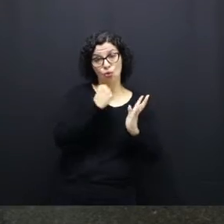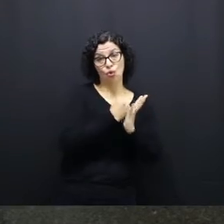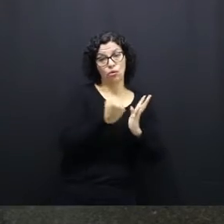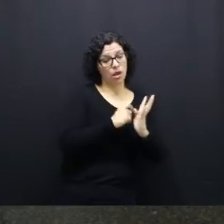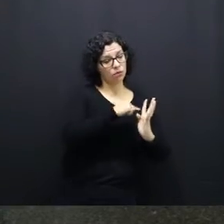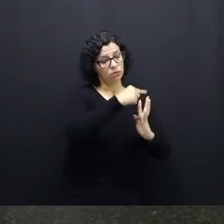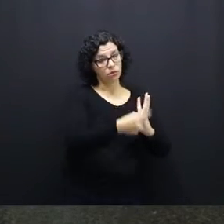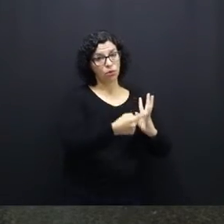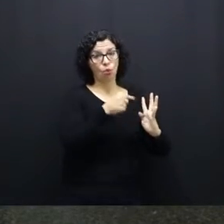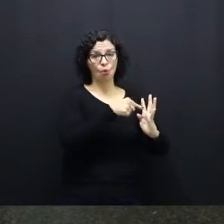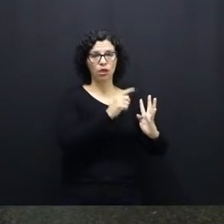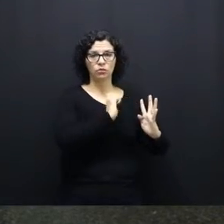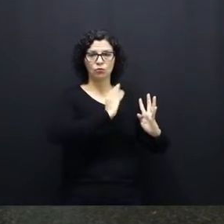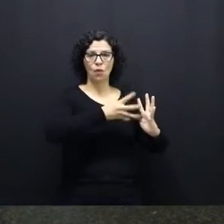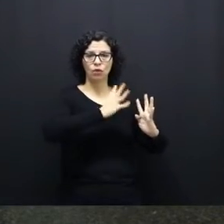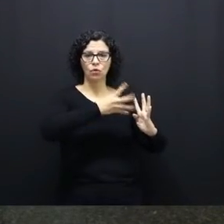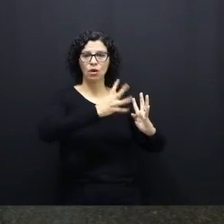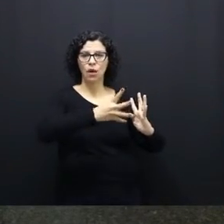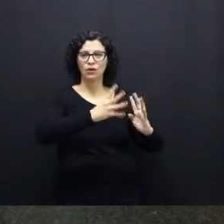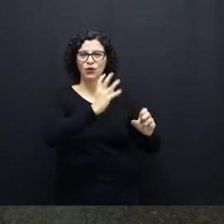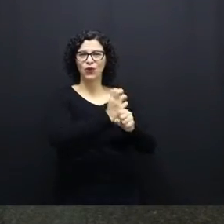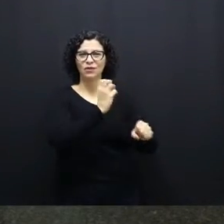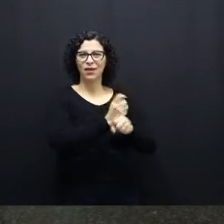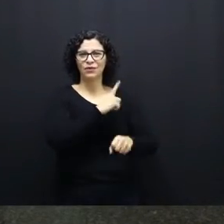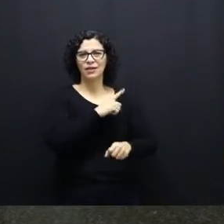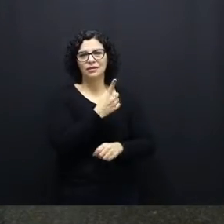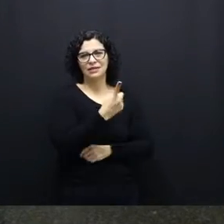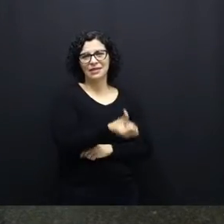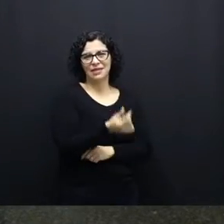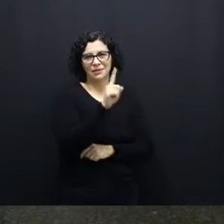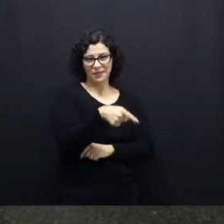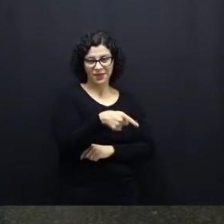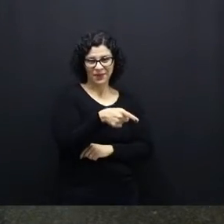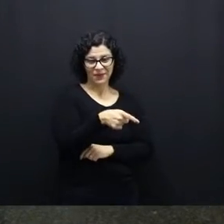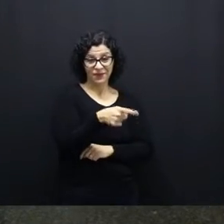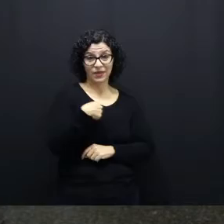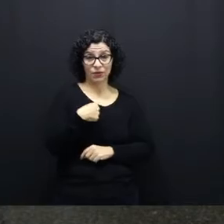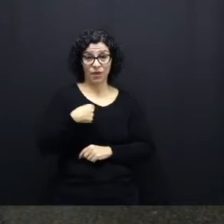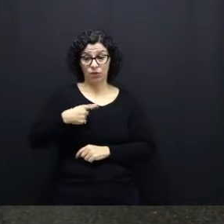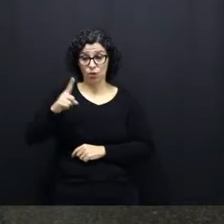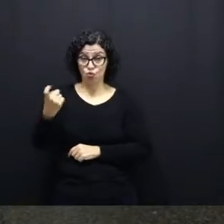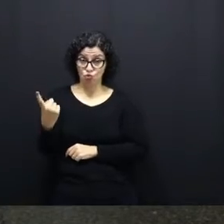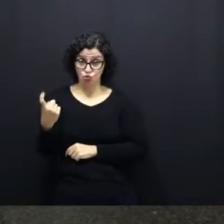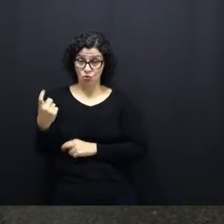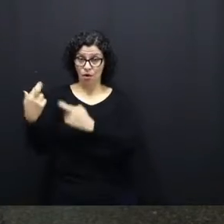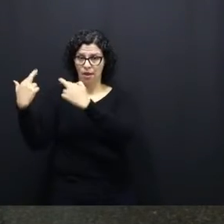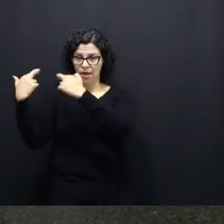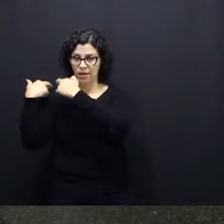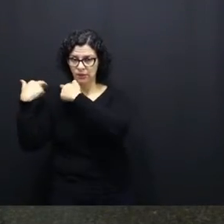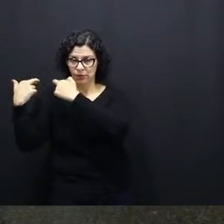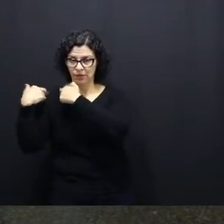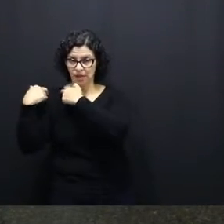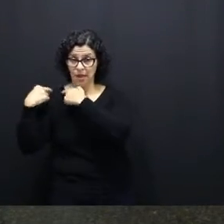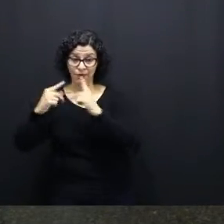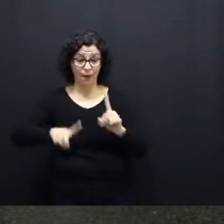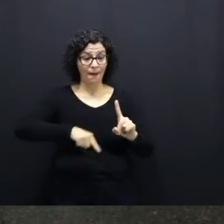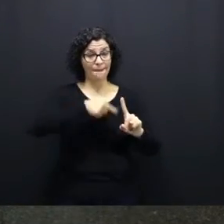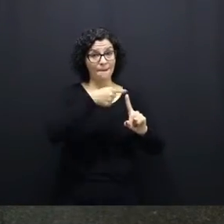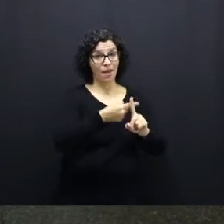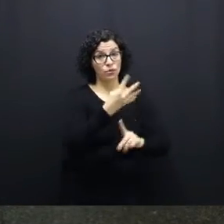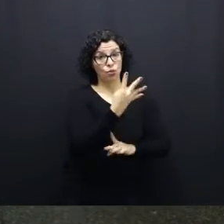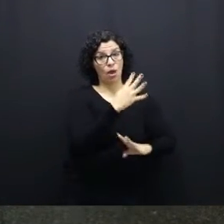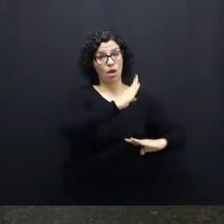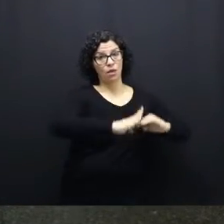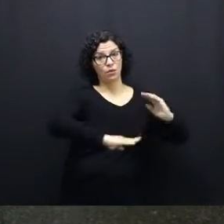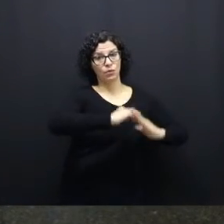mais nesta unidade de saúde o valor de um Então me parece ser uma ótima saída